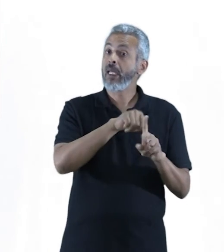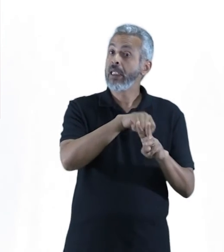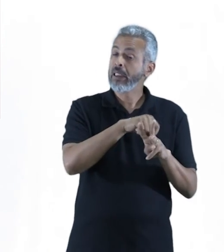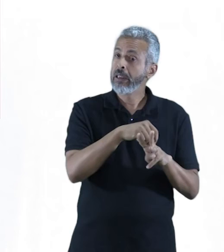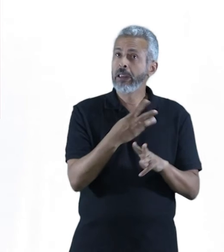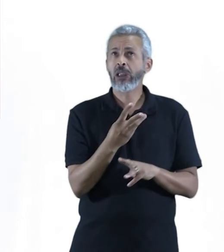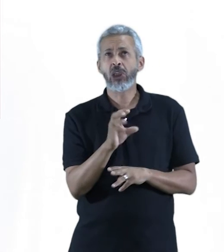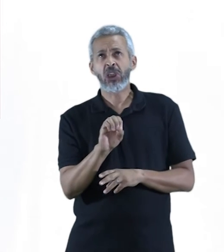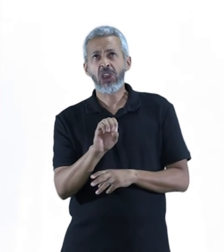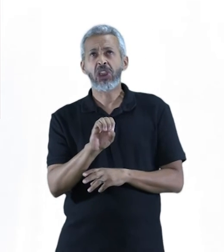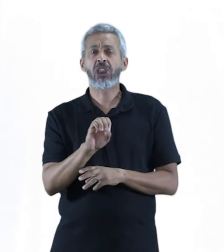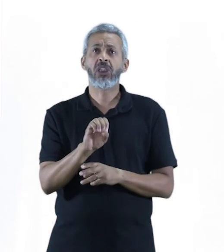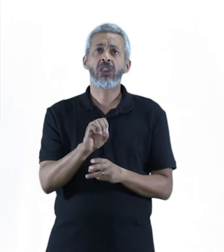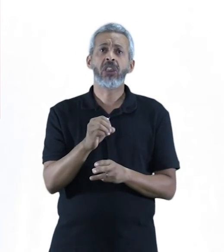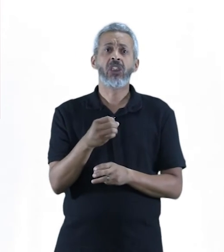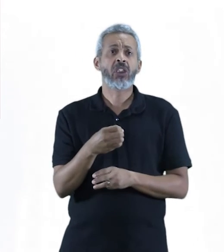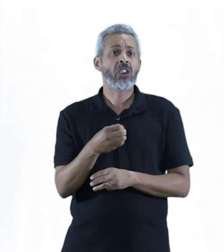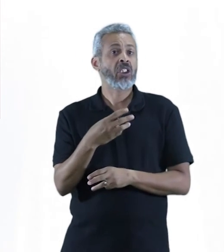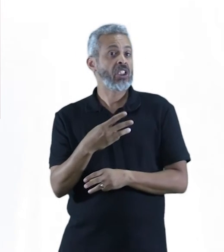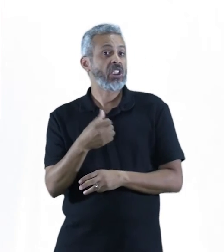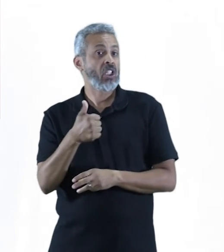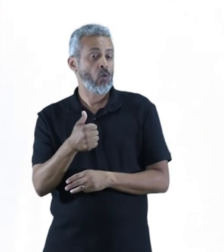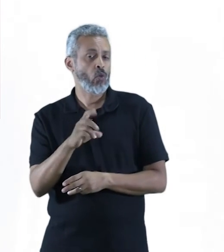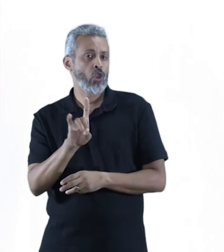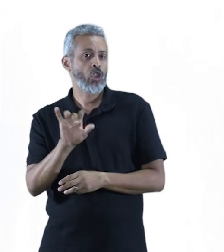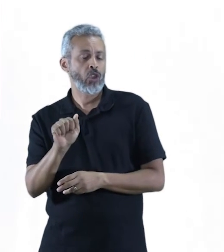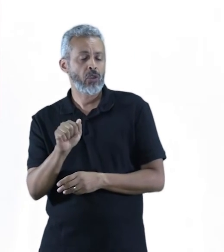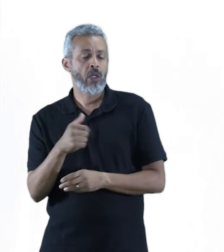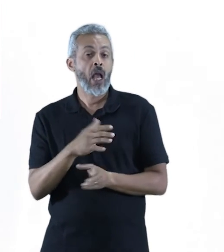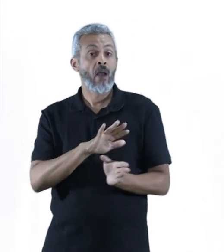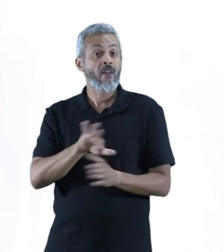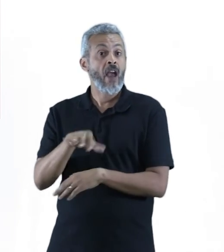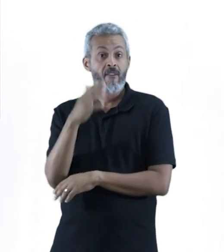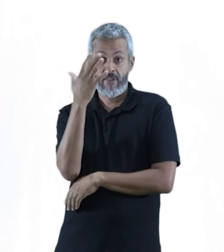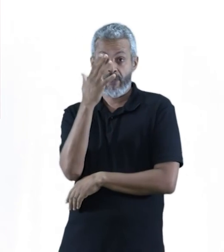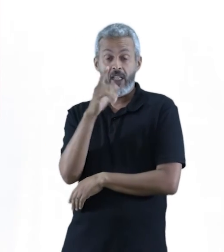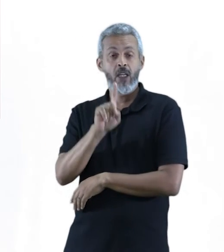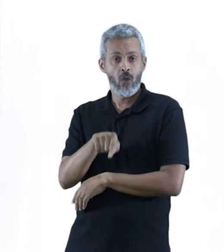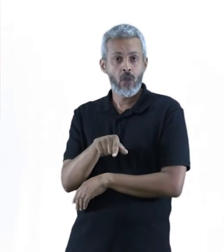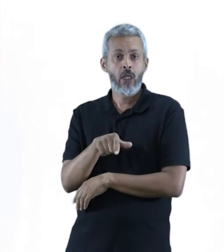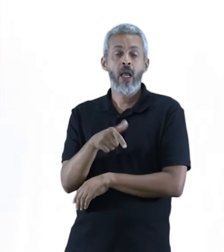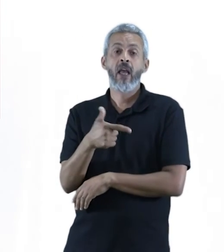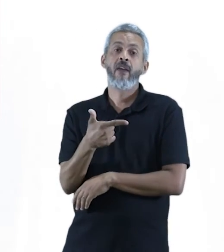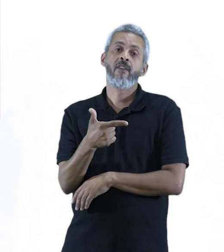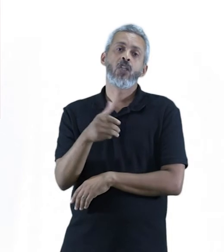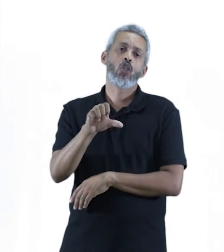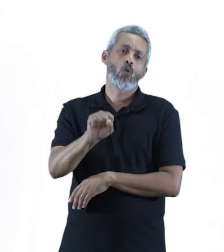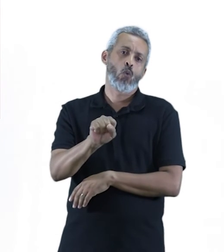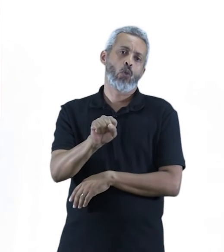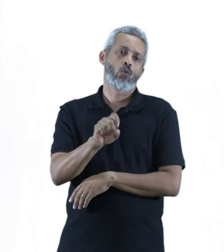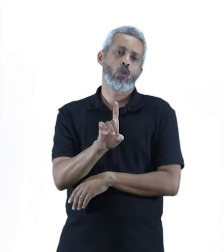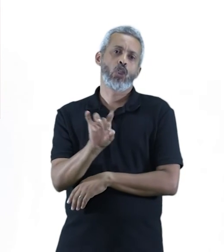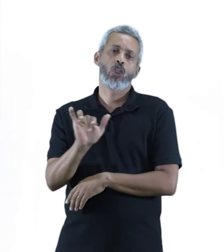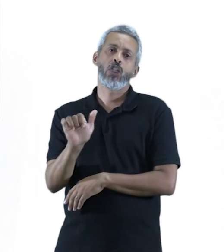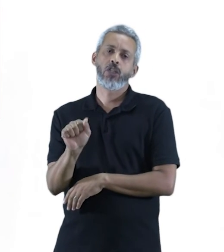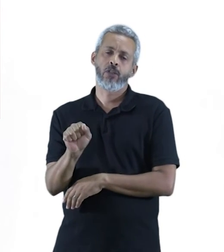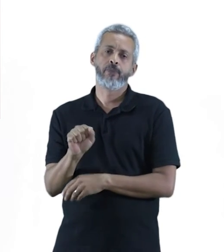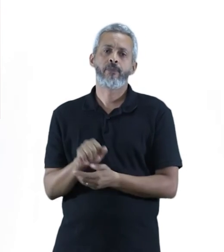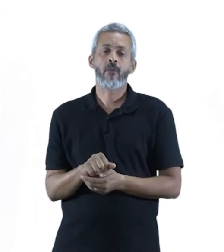entre 30 e 31 dias, exceto o mês de fevereiro, que possui 28